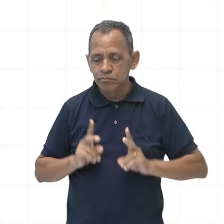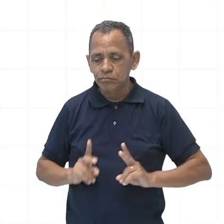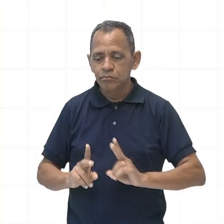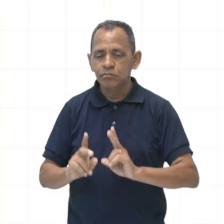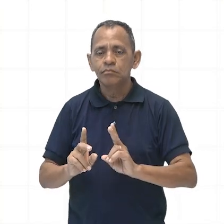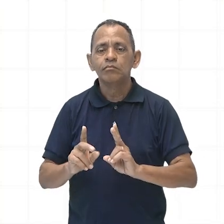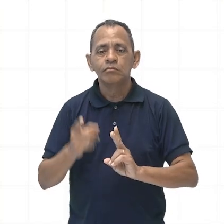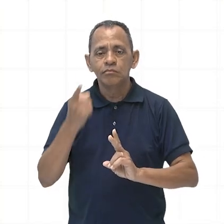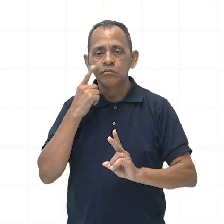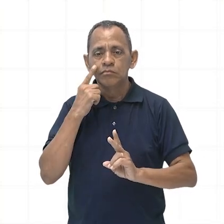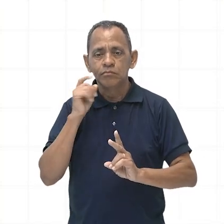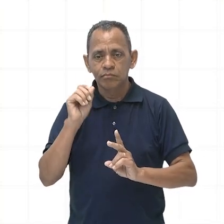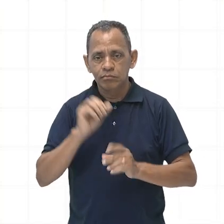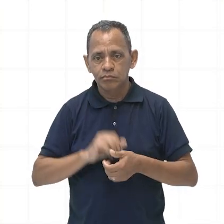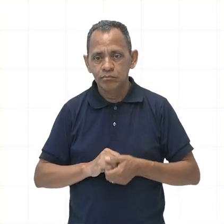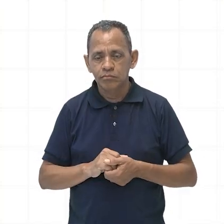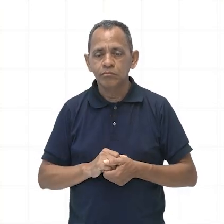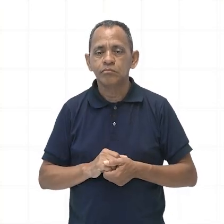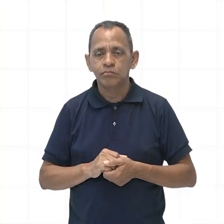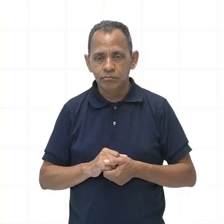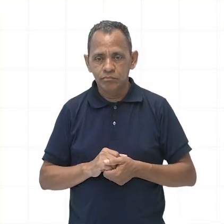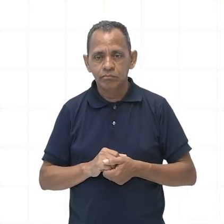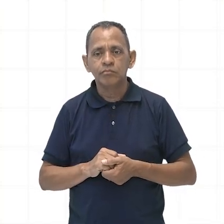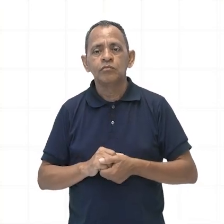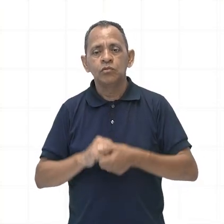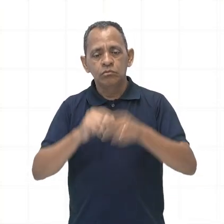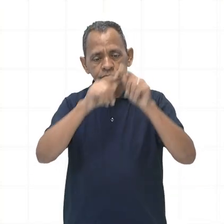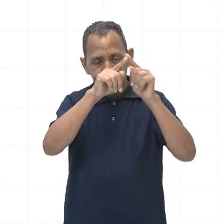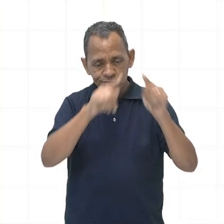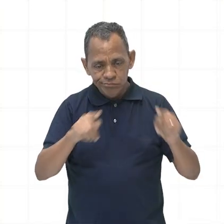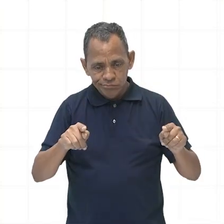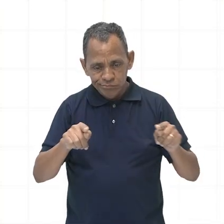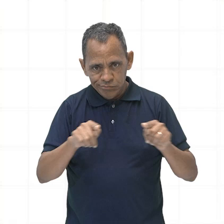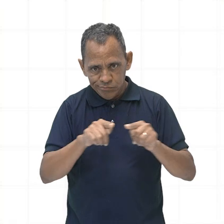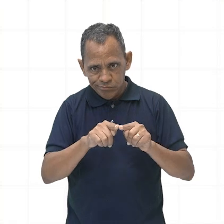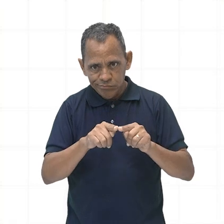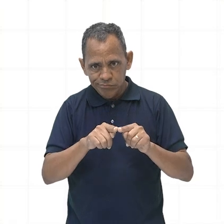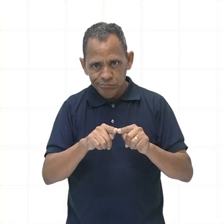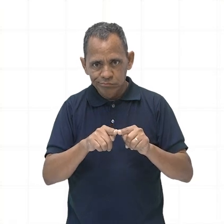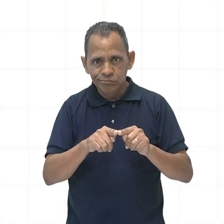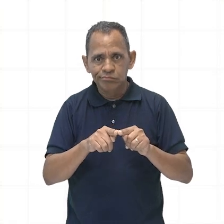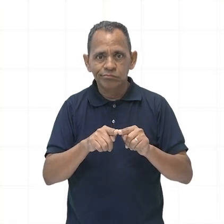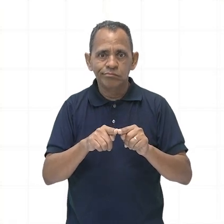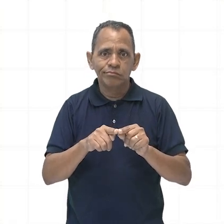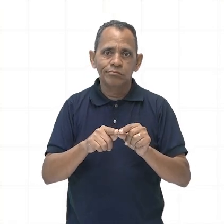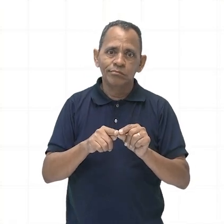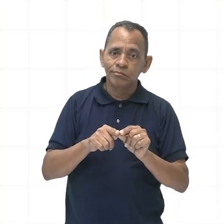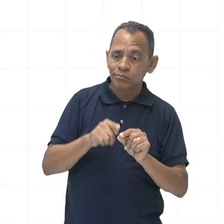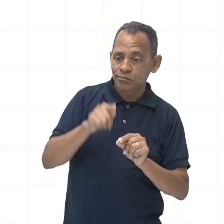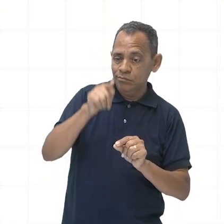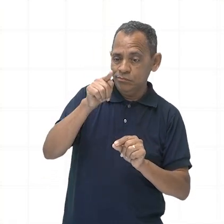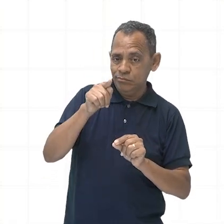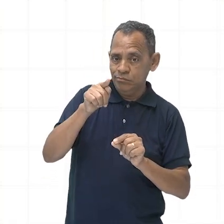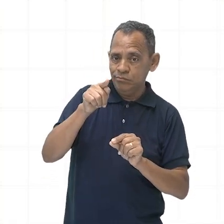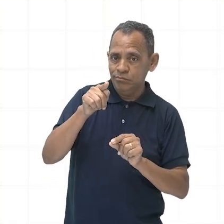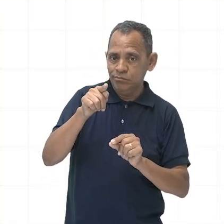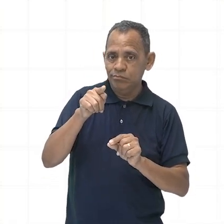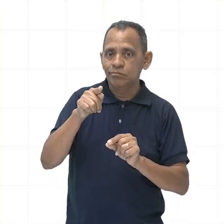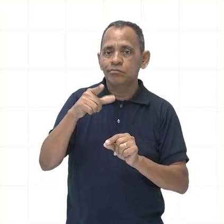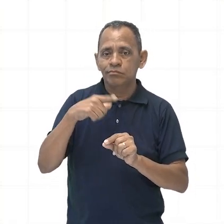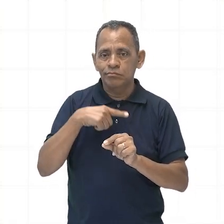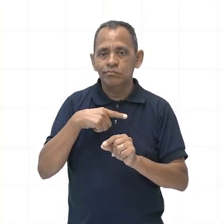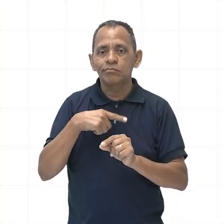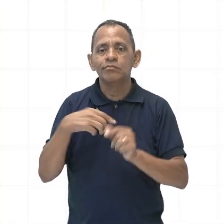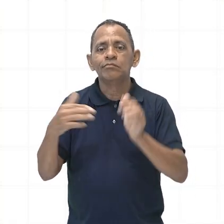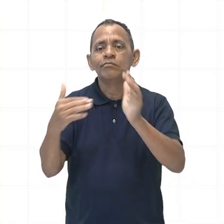ver o Pitágoras no triângulo equilátero, né? Então, novamente, a gente tem aí uma restrição, né,